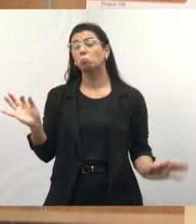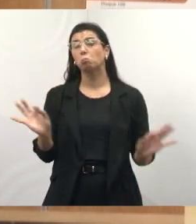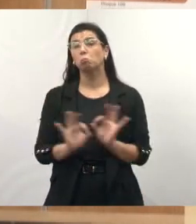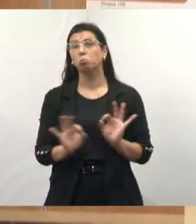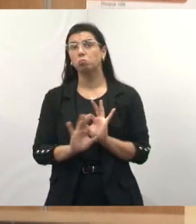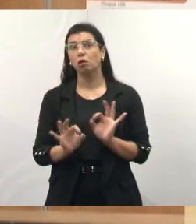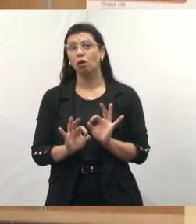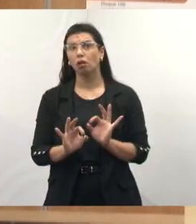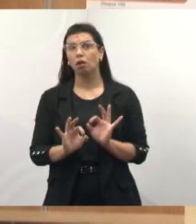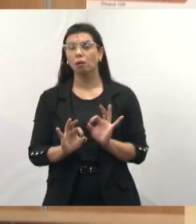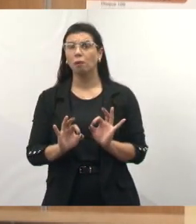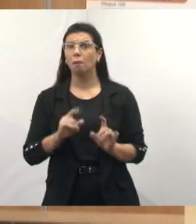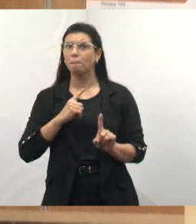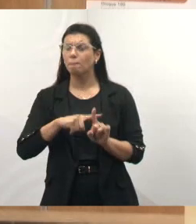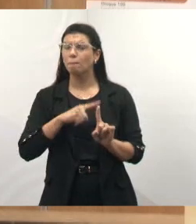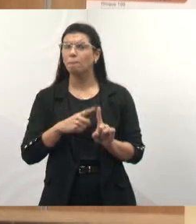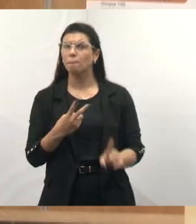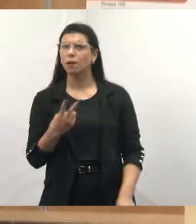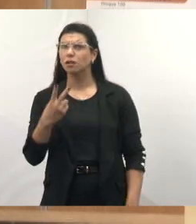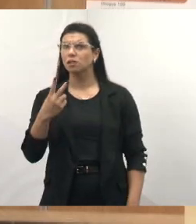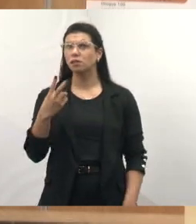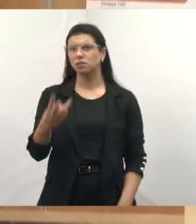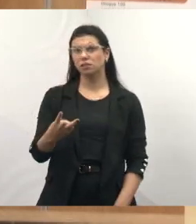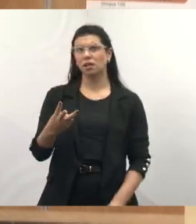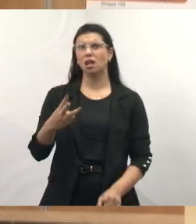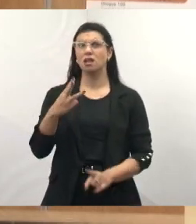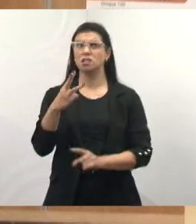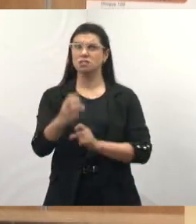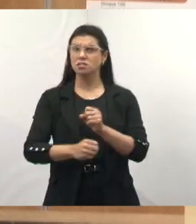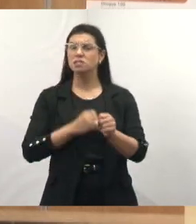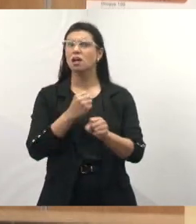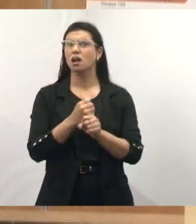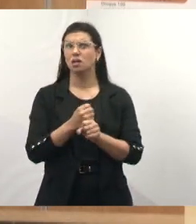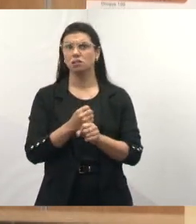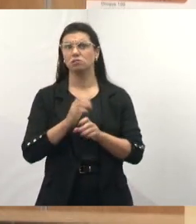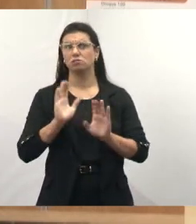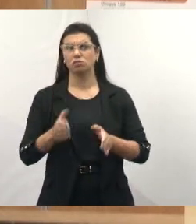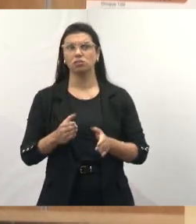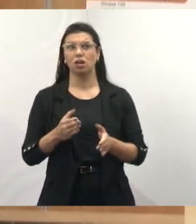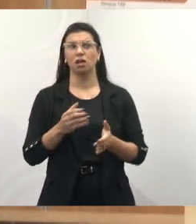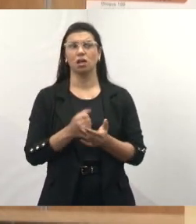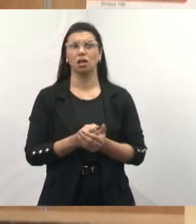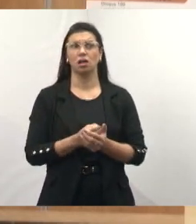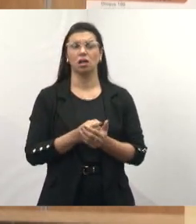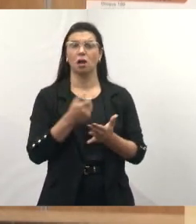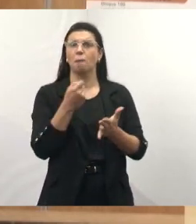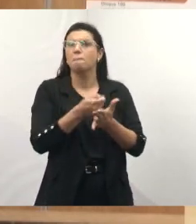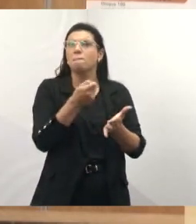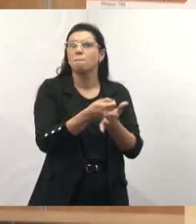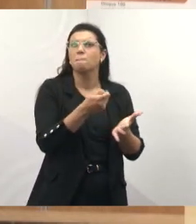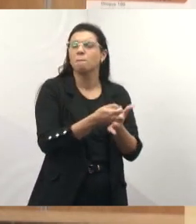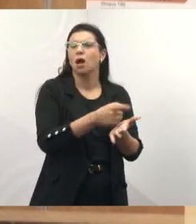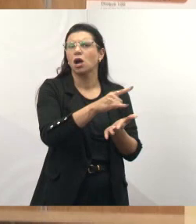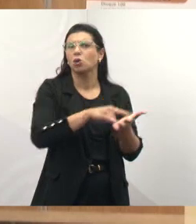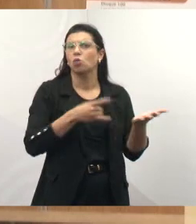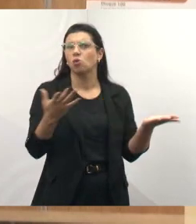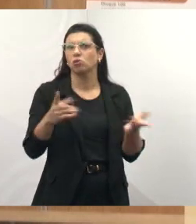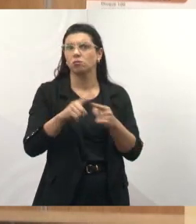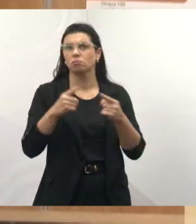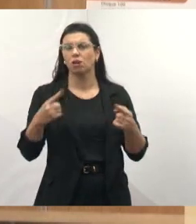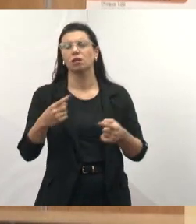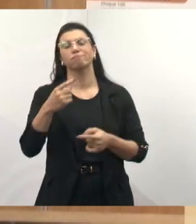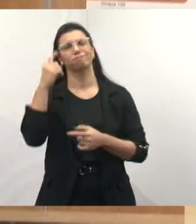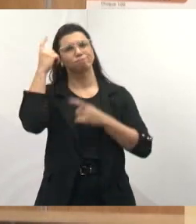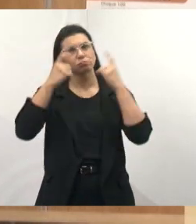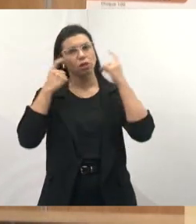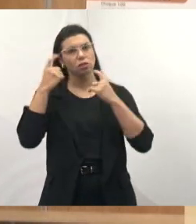Nós já estamos aí 3 anos, mais de R$1,5 milhão aí gastos aí, e até agora nada. Então me preocupa muito aí a saúde